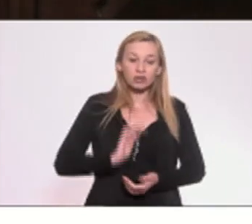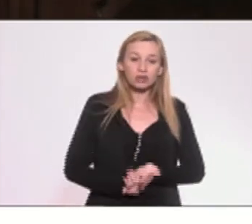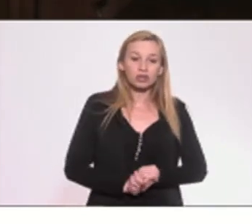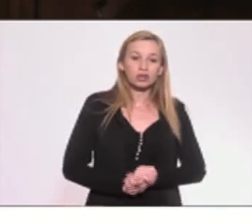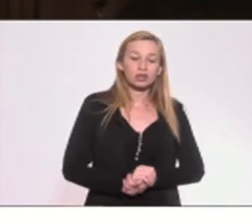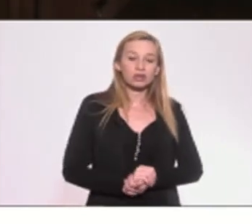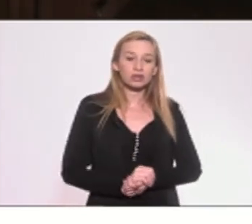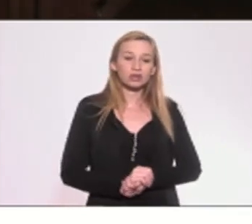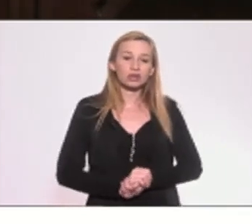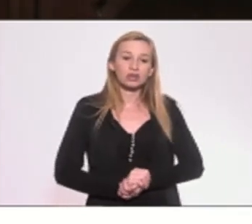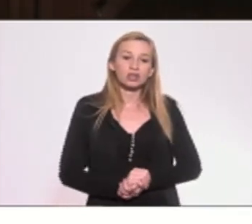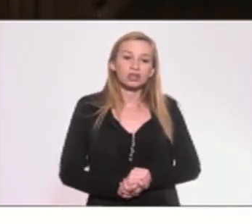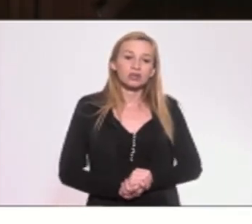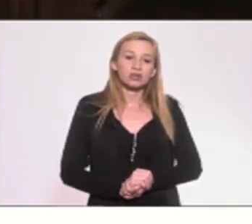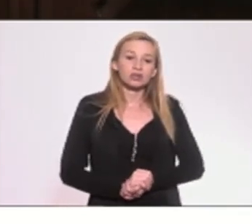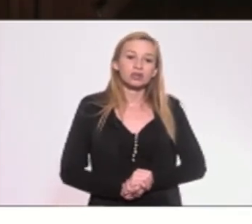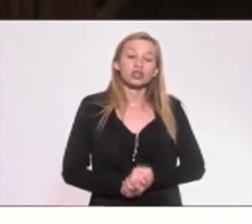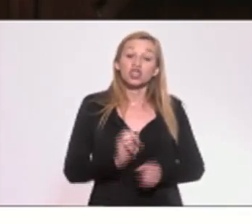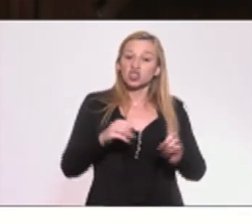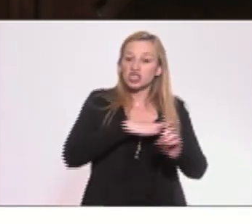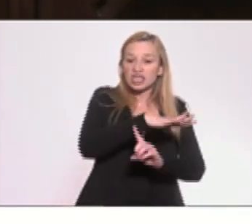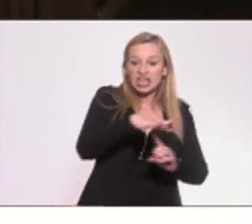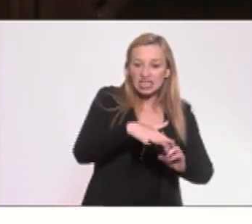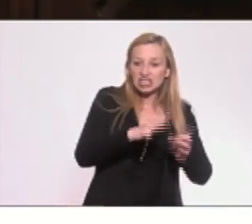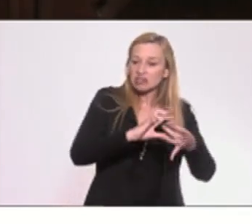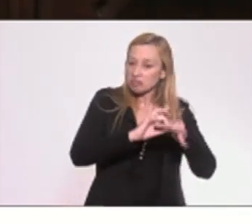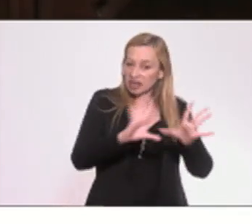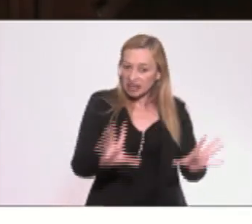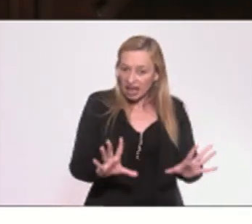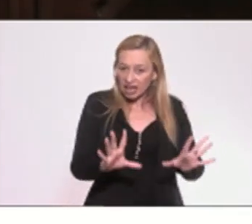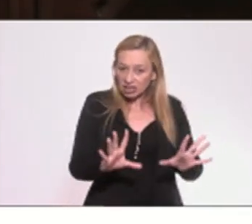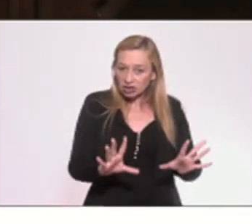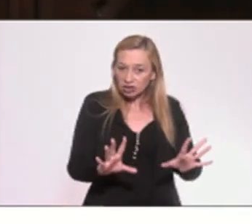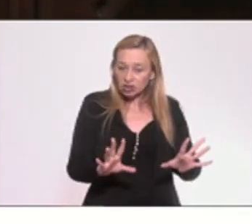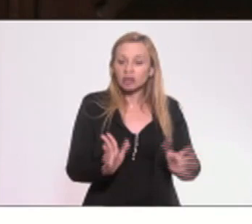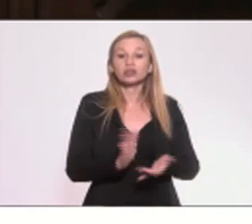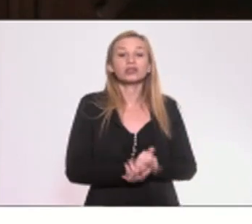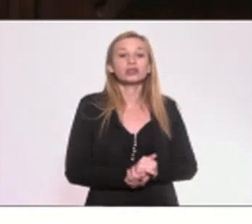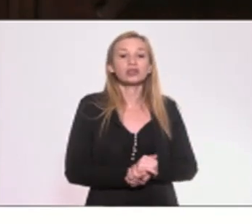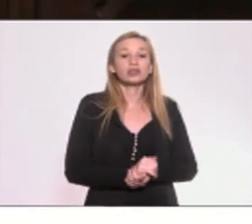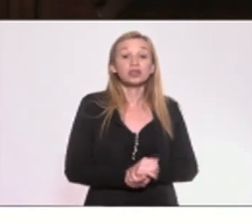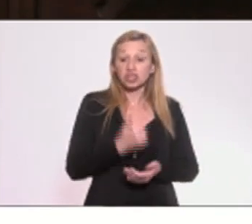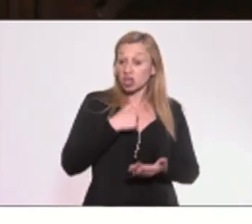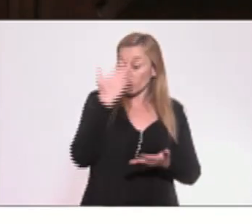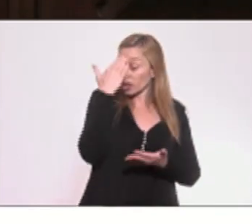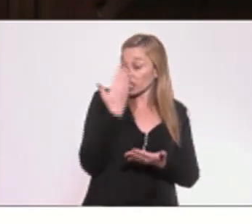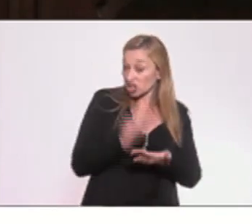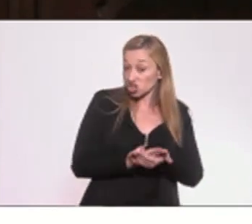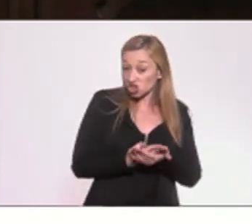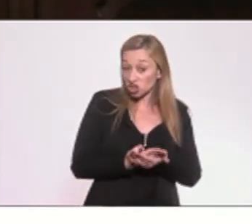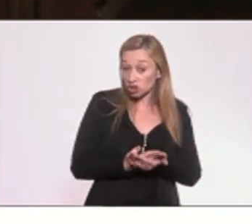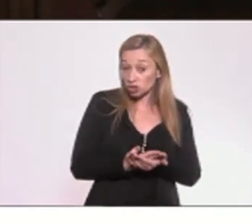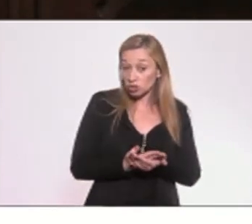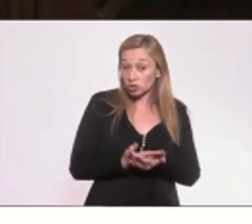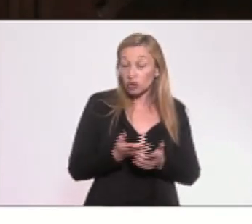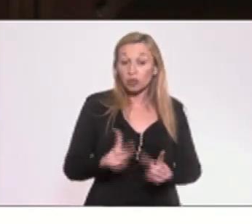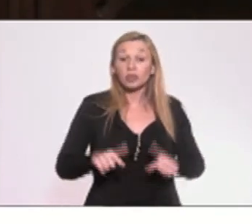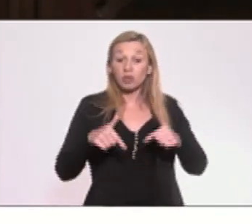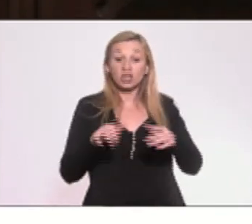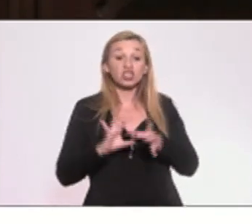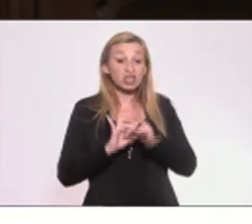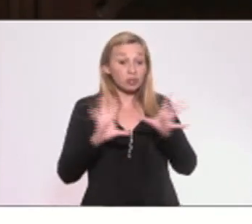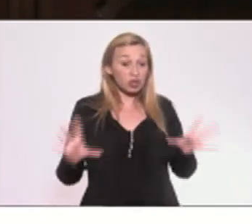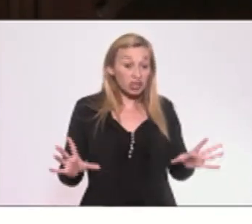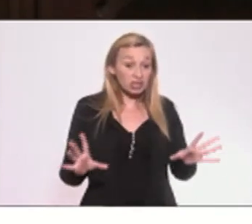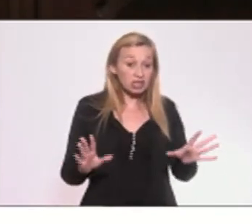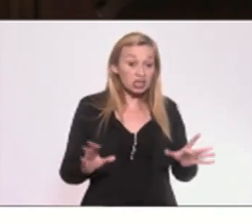construo com elementos do socialismo e liberdade. E por esse socialismo e liberdade que acredito, e pelo funcionamento da democracia